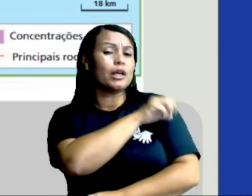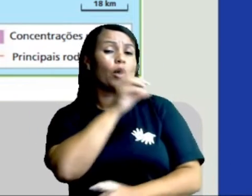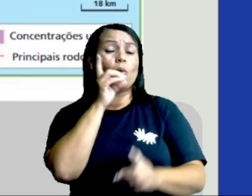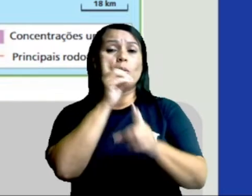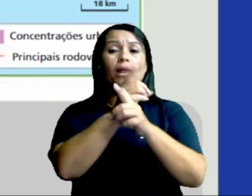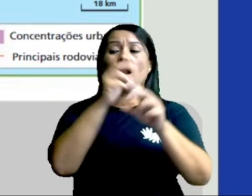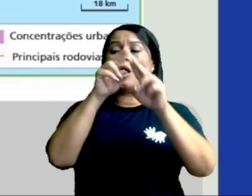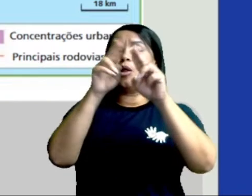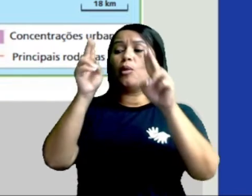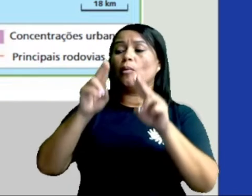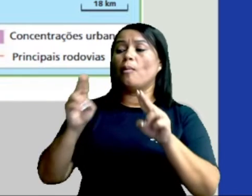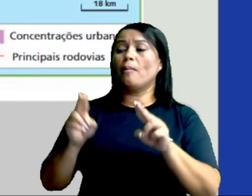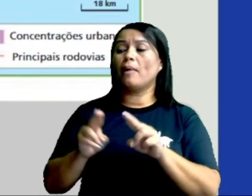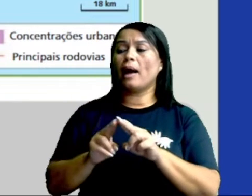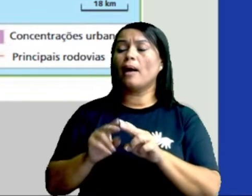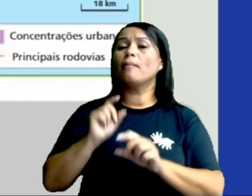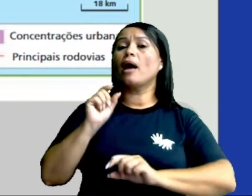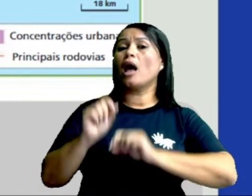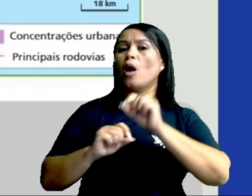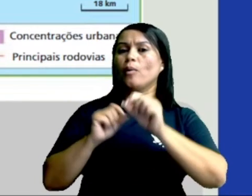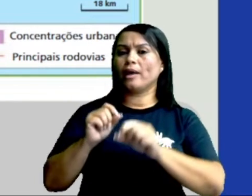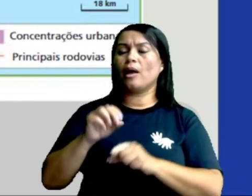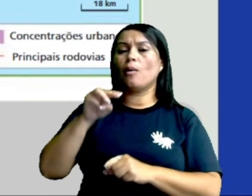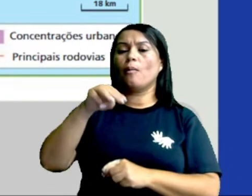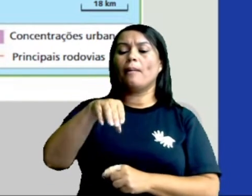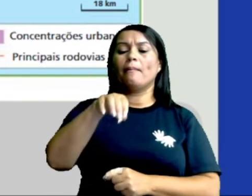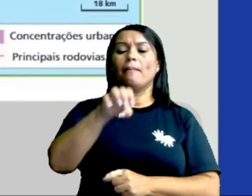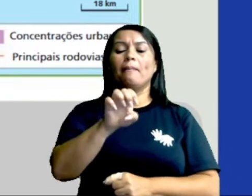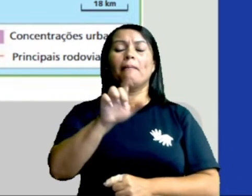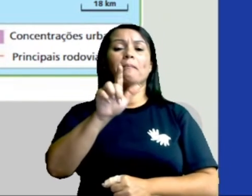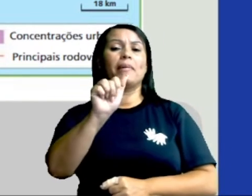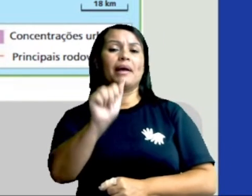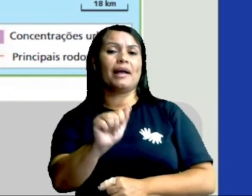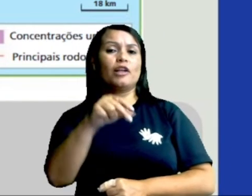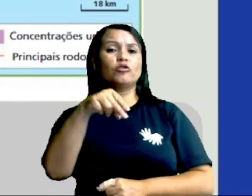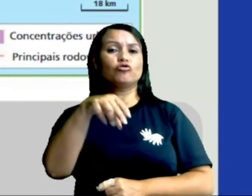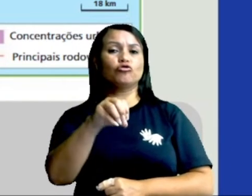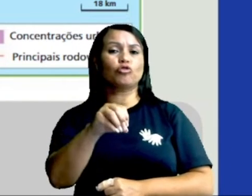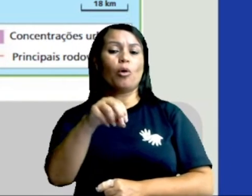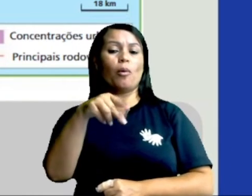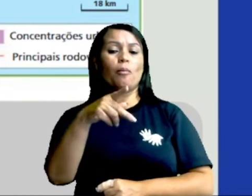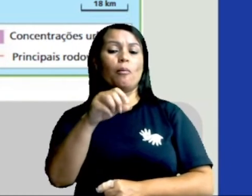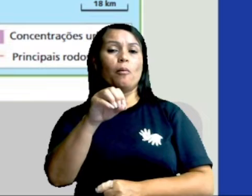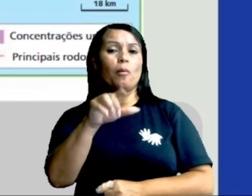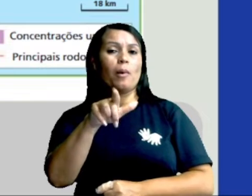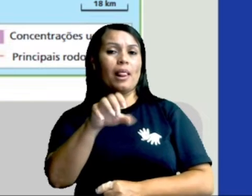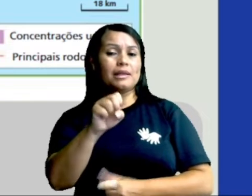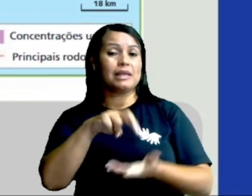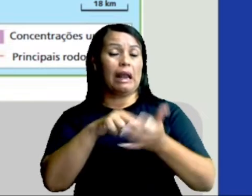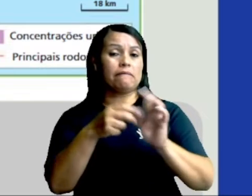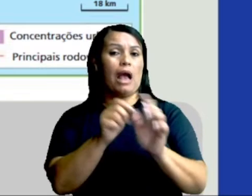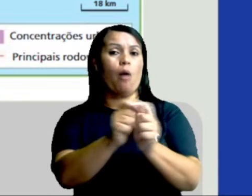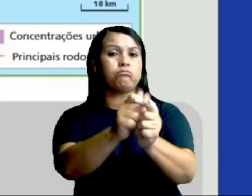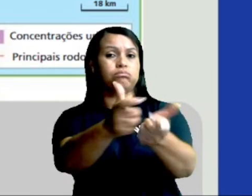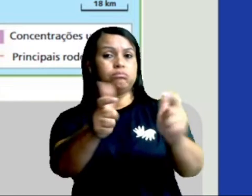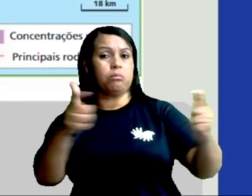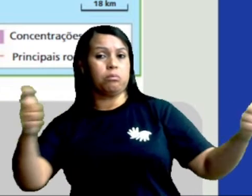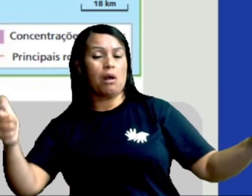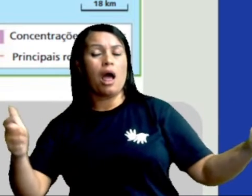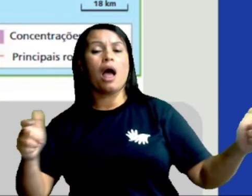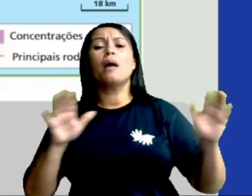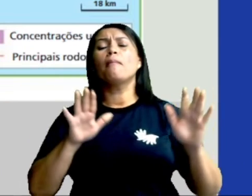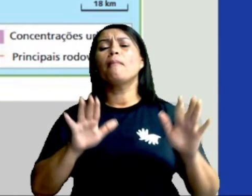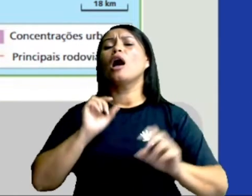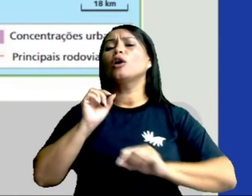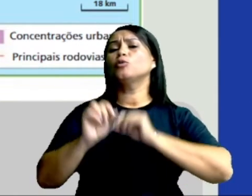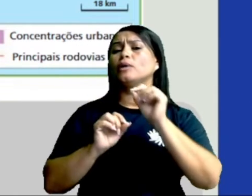mapa, ela é considerada uma megalópole brasileira. Embora seja uma megalópole que ainda não esteja completamente concluída, você tem